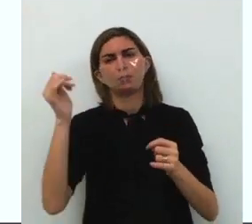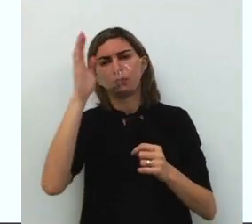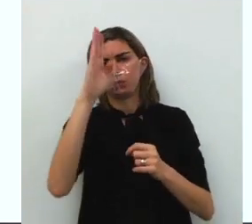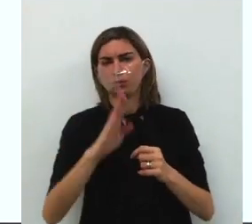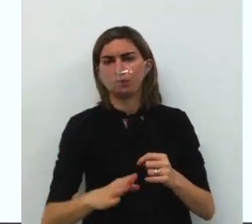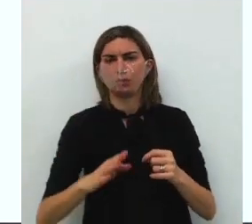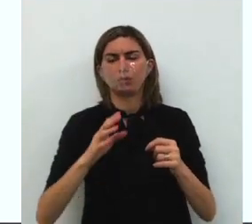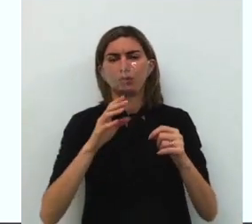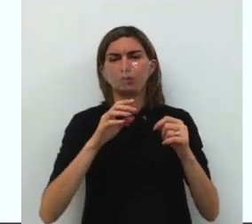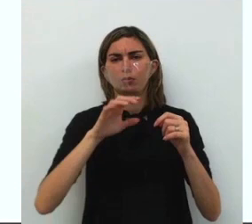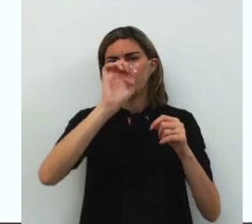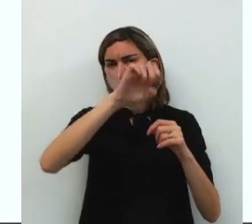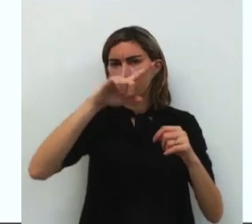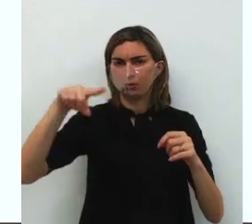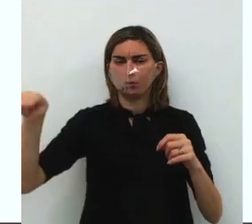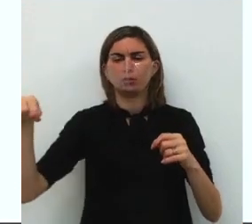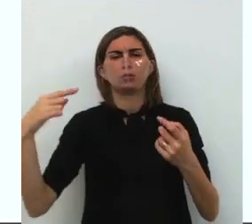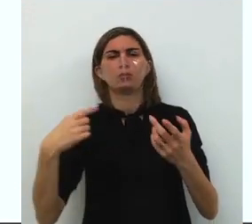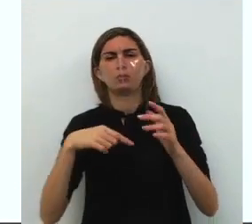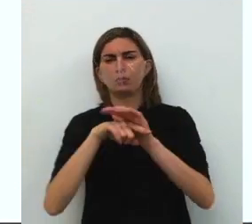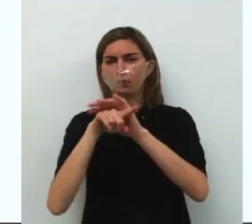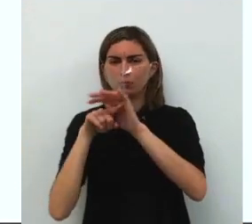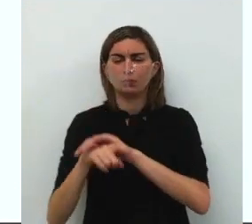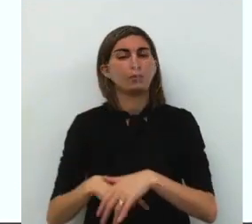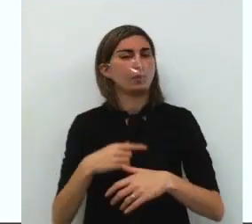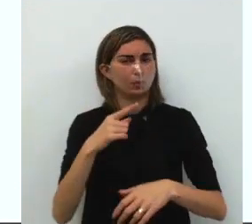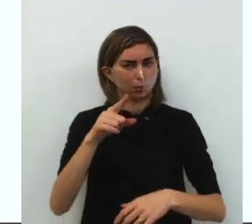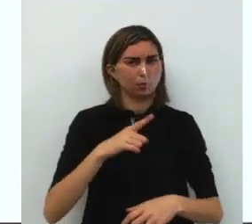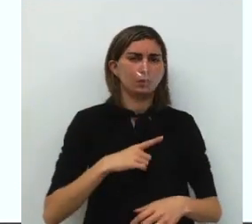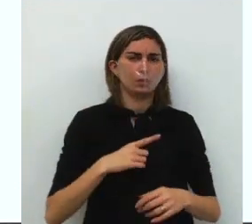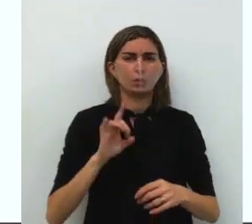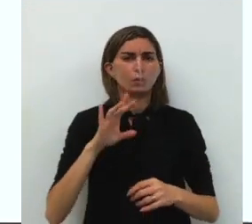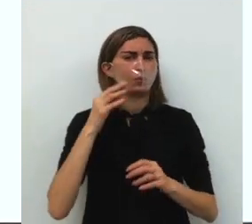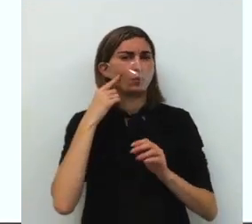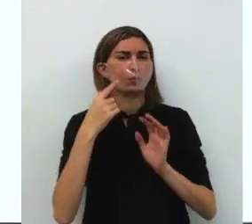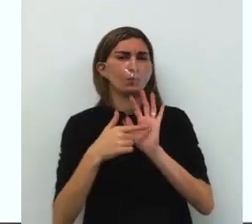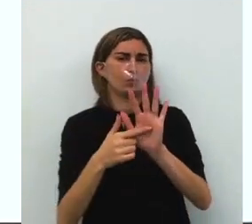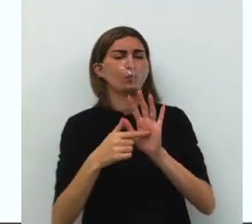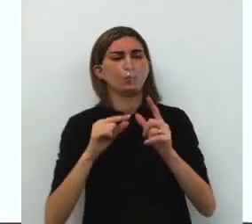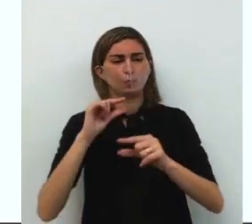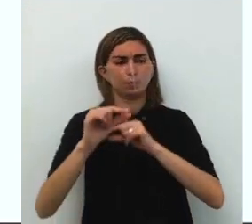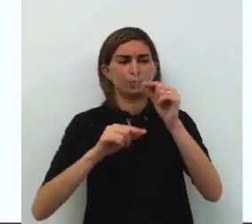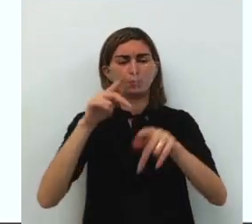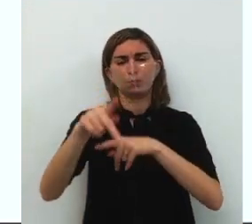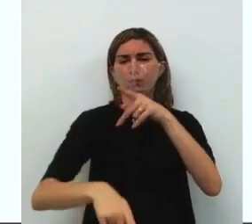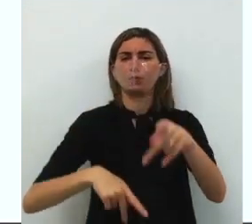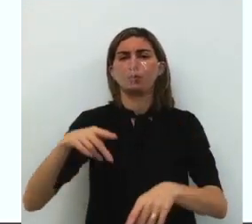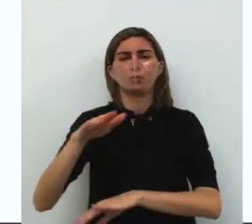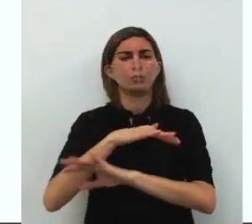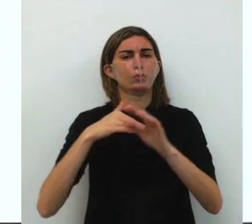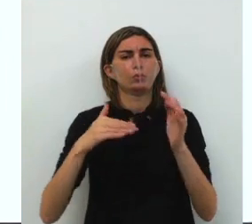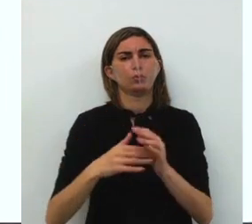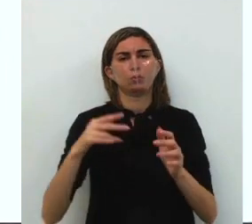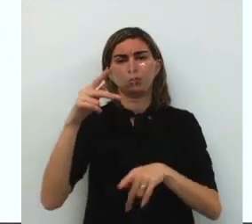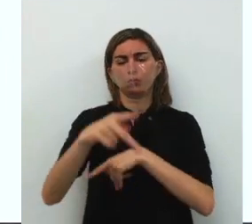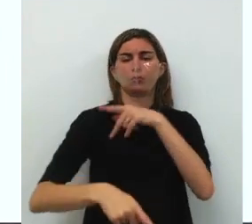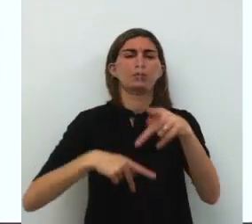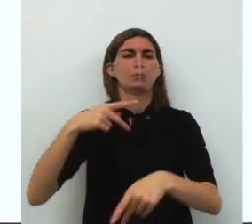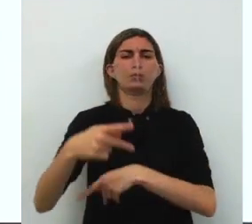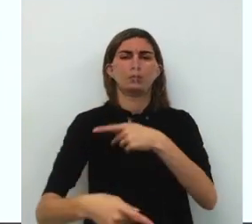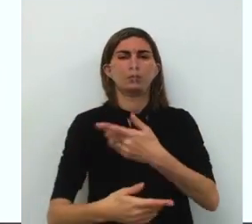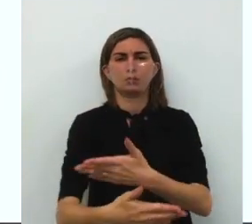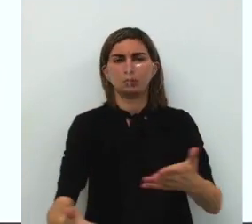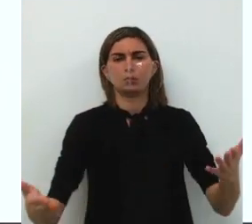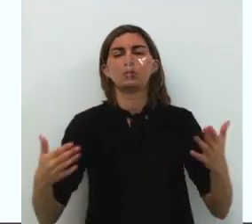Estatística, ele vai medir de lar em lar, e ele vai ter, não uma amostra, um pedaço da população, mas ele vê o todo da